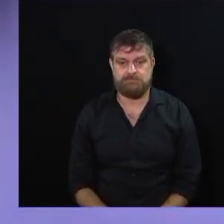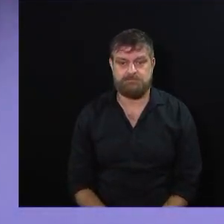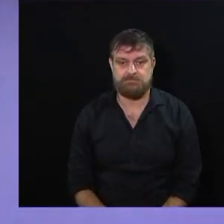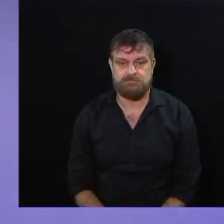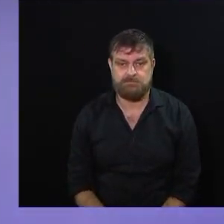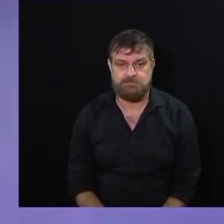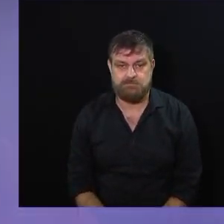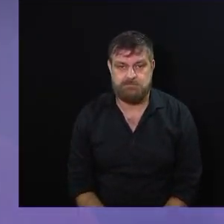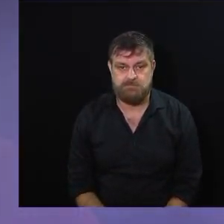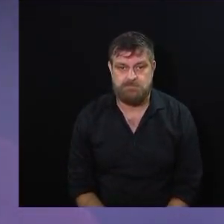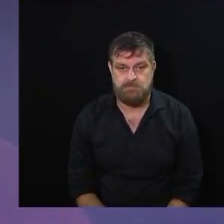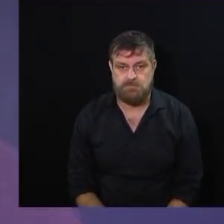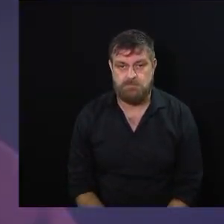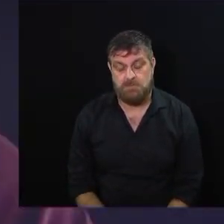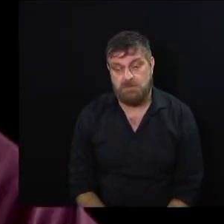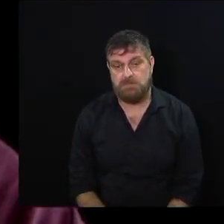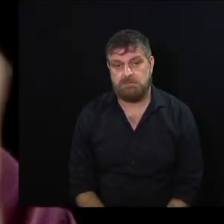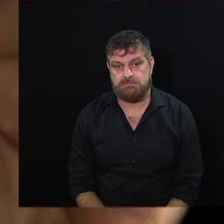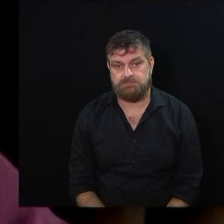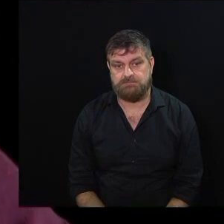Olha, em 2006,